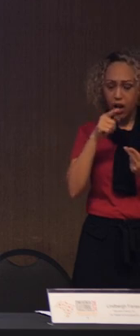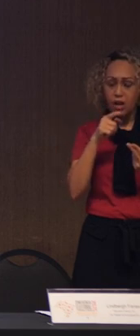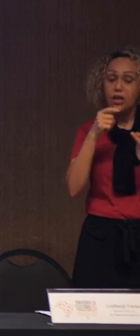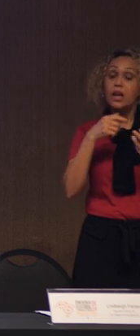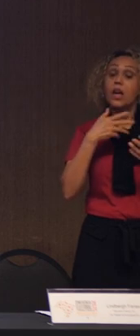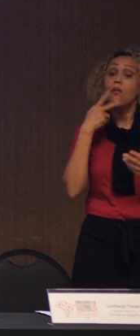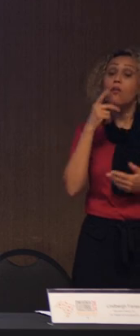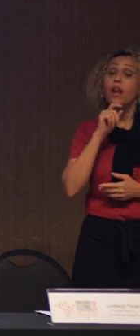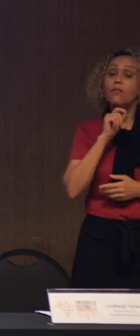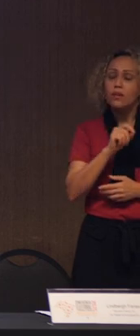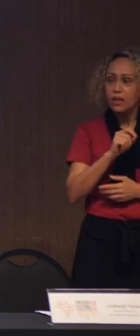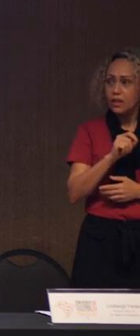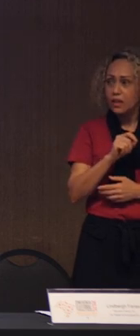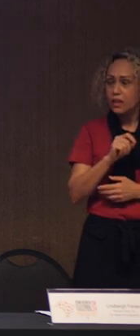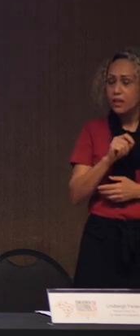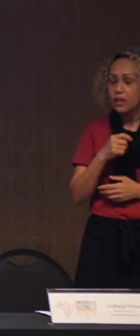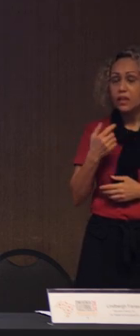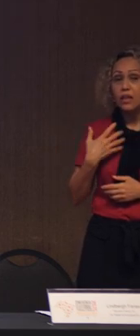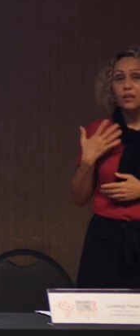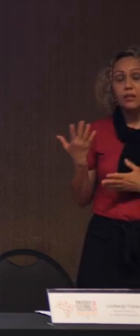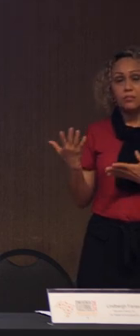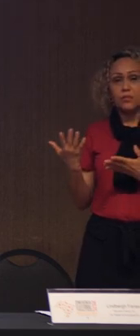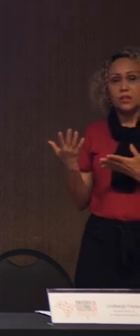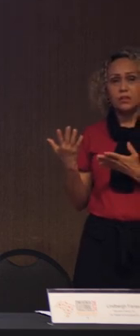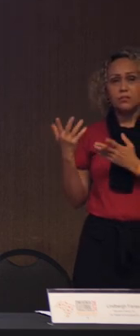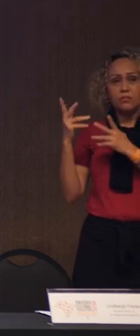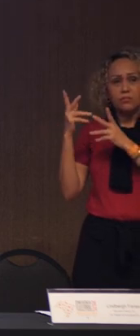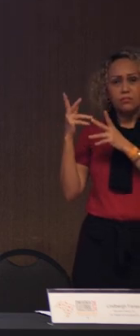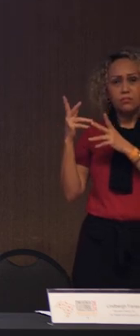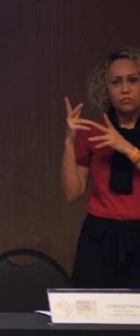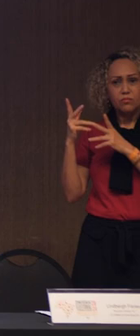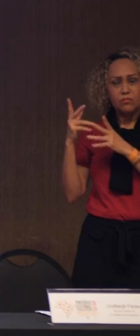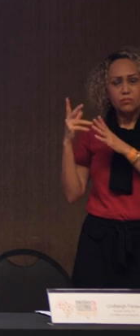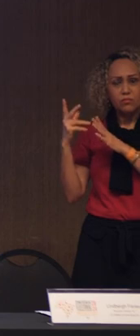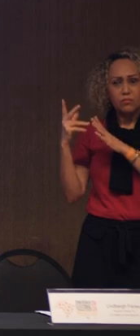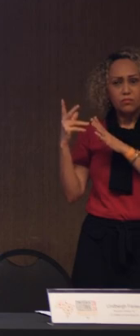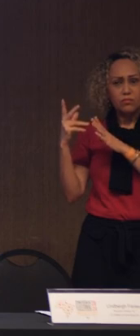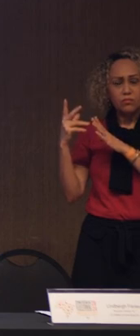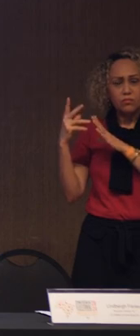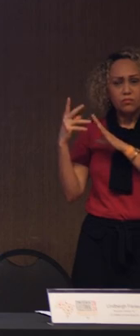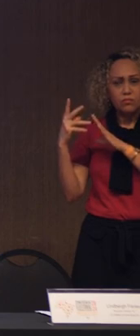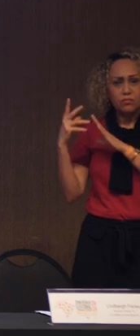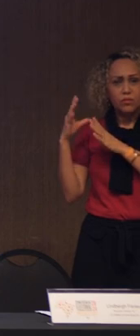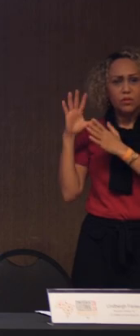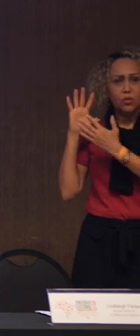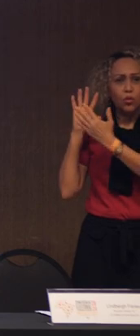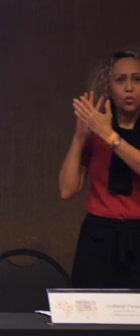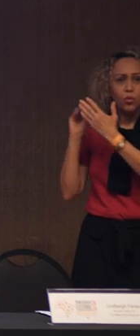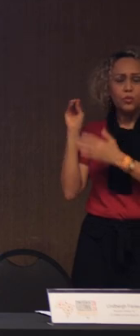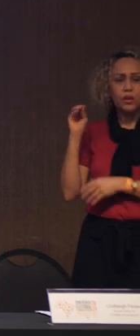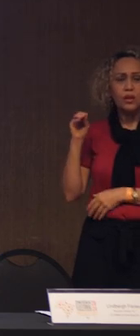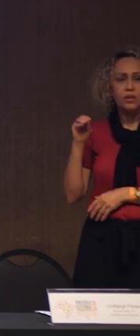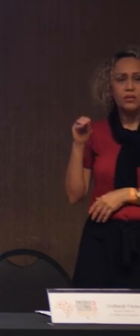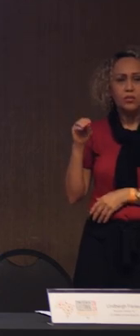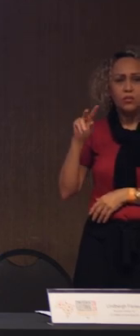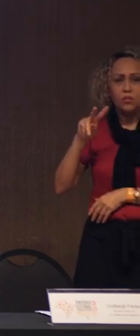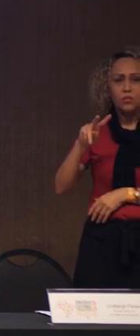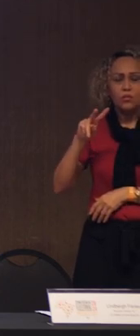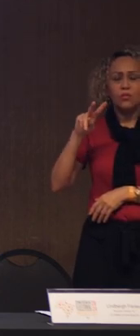como dizia o meu velho Vladimir Palmeira, a casa de armas para os aliados. A casa de armas tem que estar com a